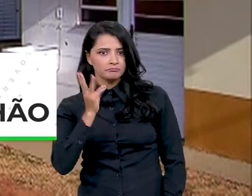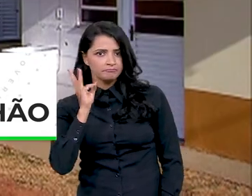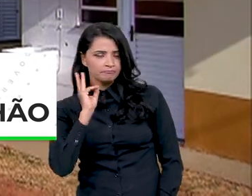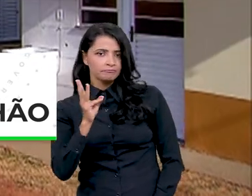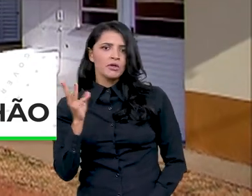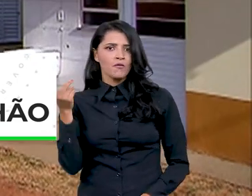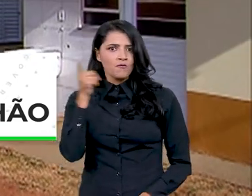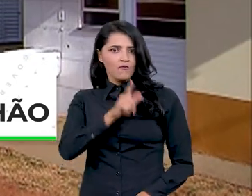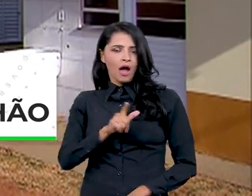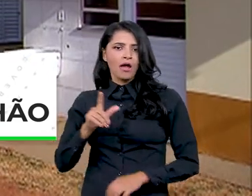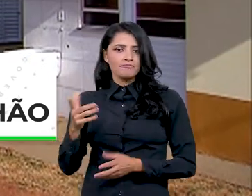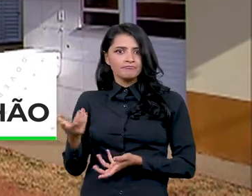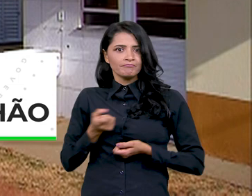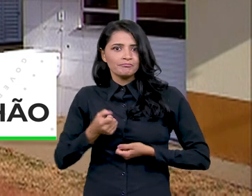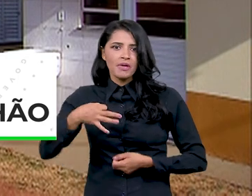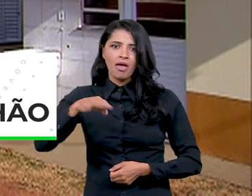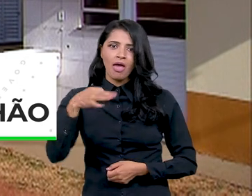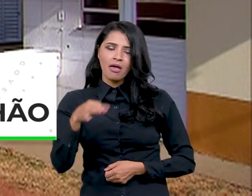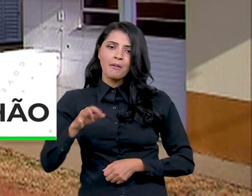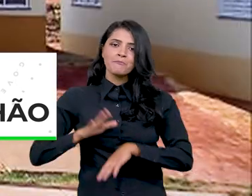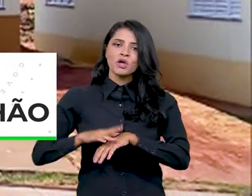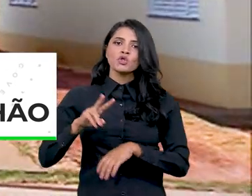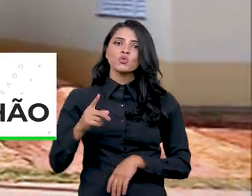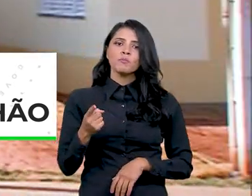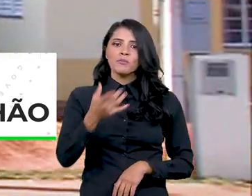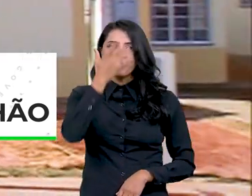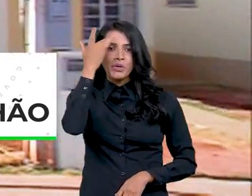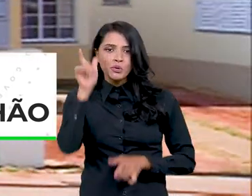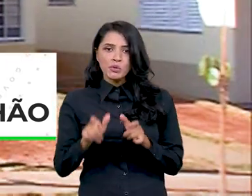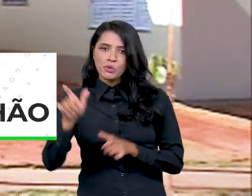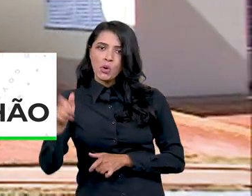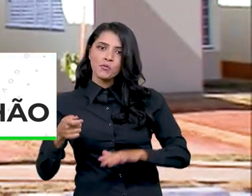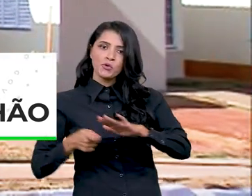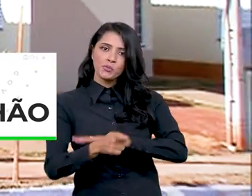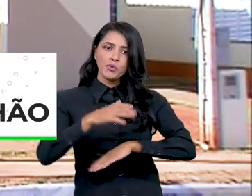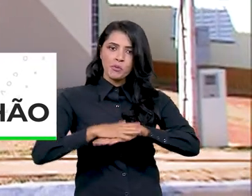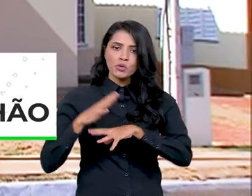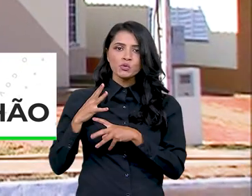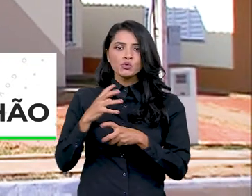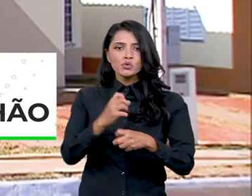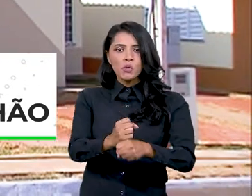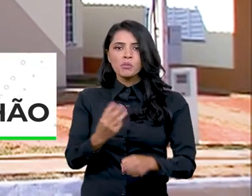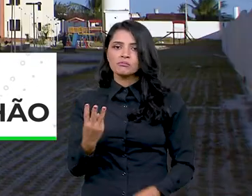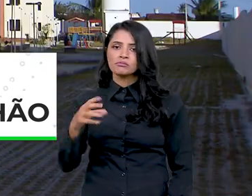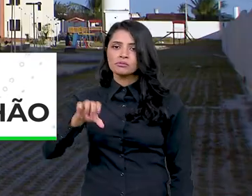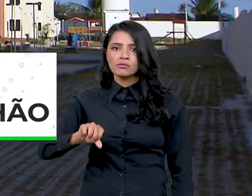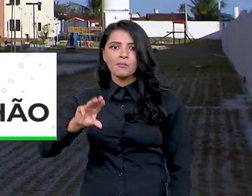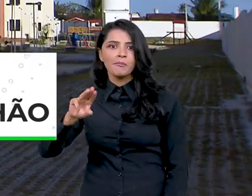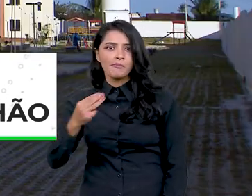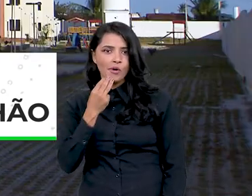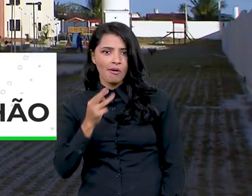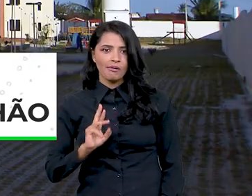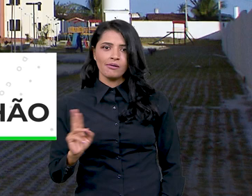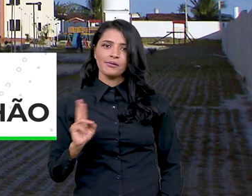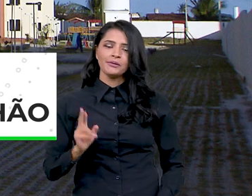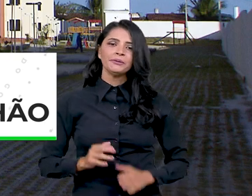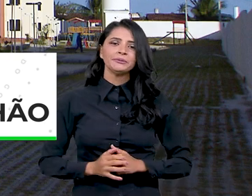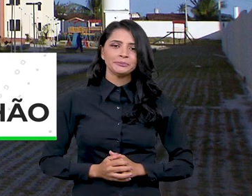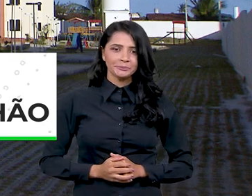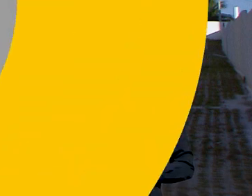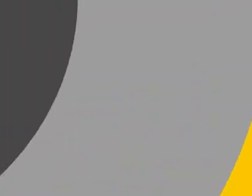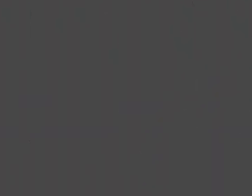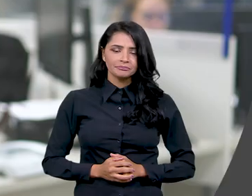Maranhão. Serão beneficiadas mais de 2 mil pessoas. O investimento do governo federal foi de 39 milhões de